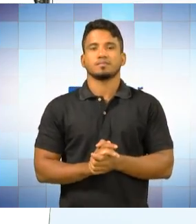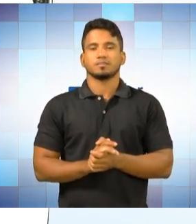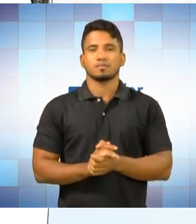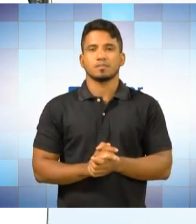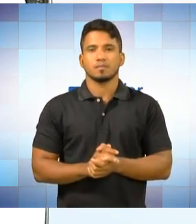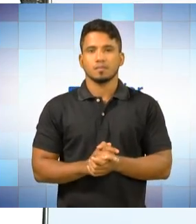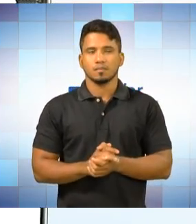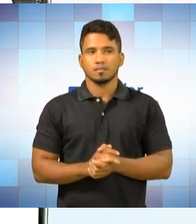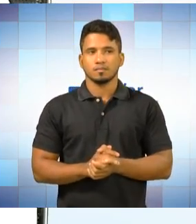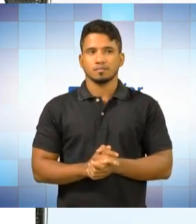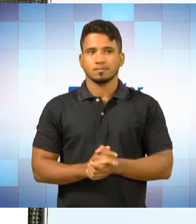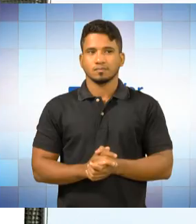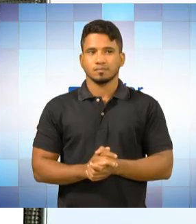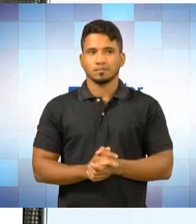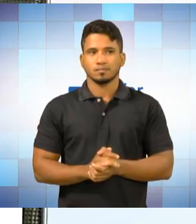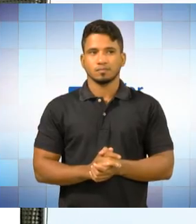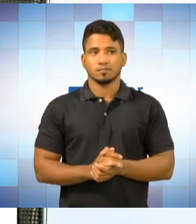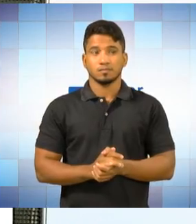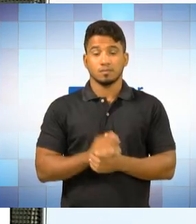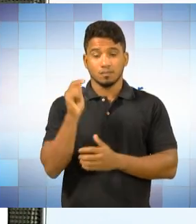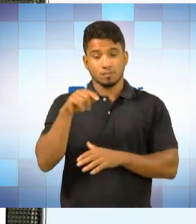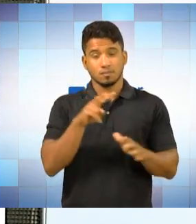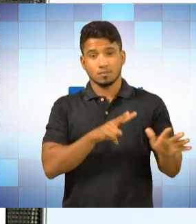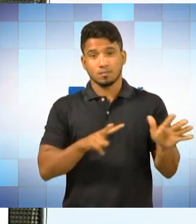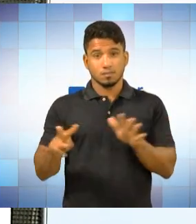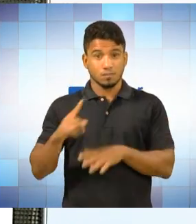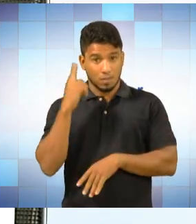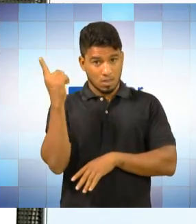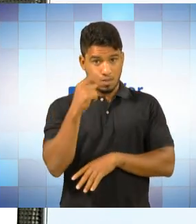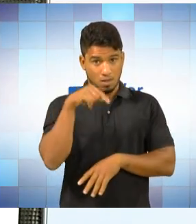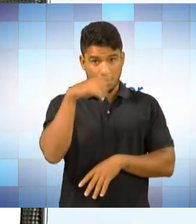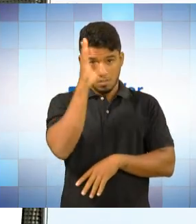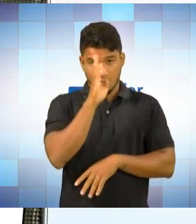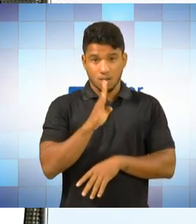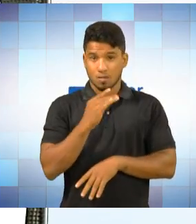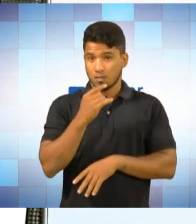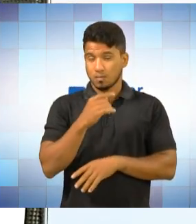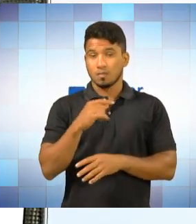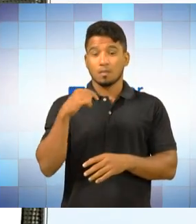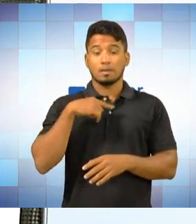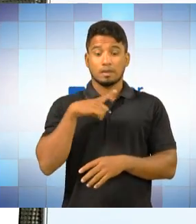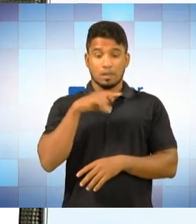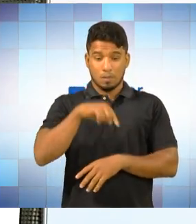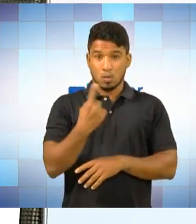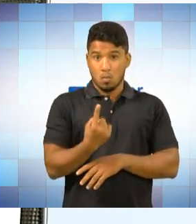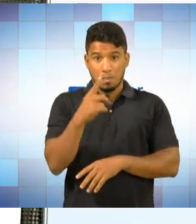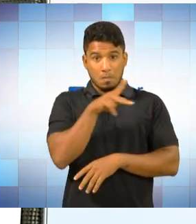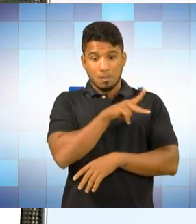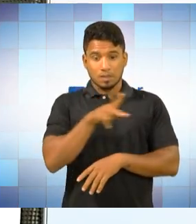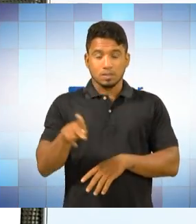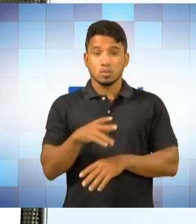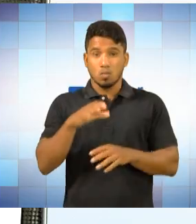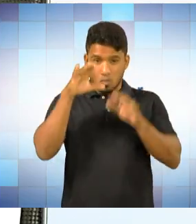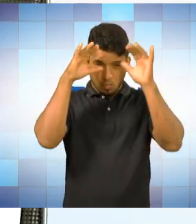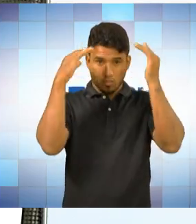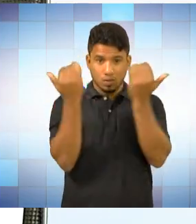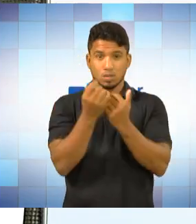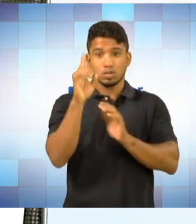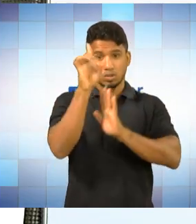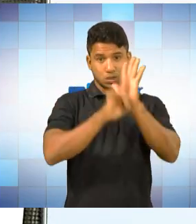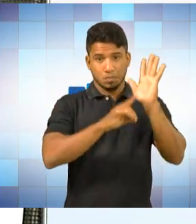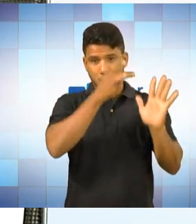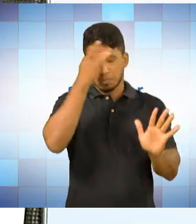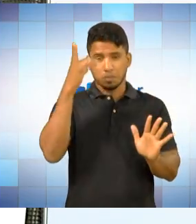Deficiência Visual. E para falar sobre essa Semana Nacional, nós temos aqui o presidente do Conselho Municipal de Direito